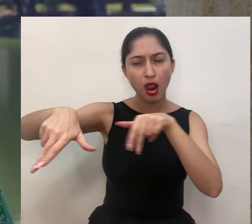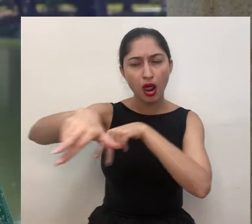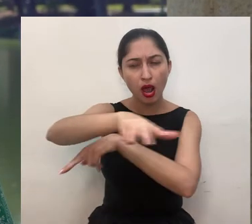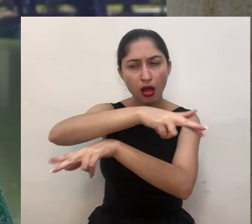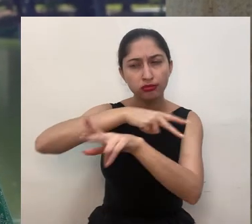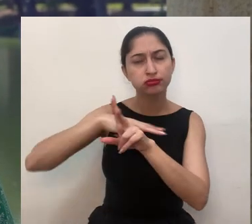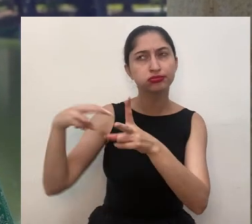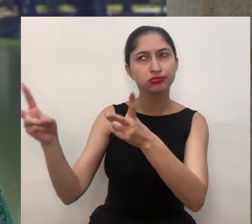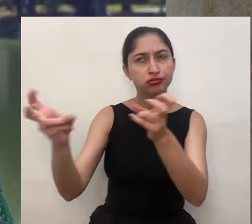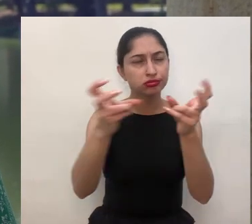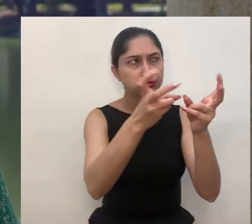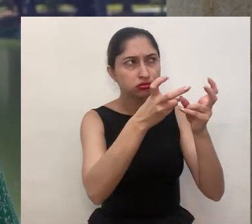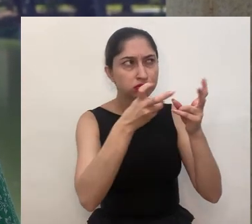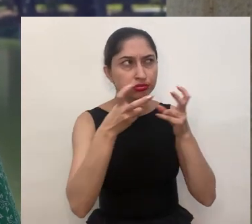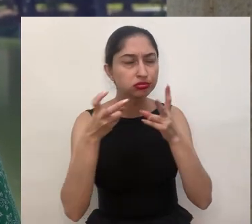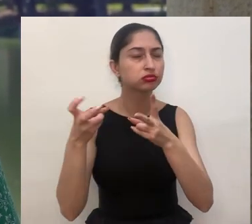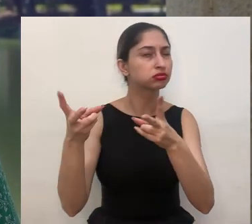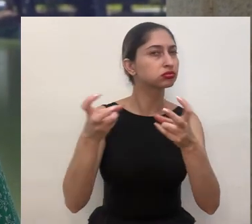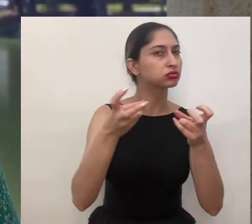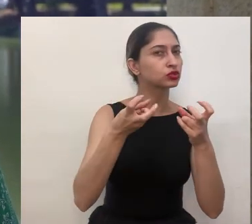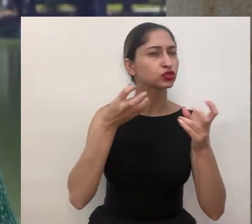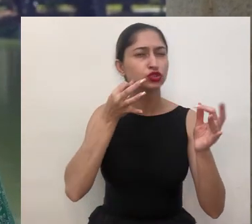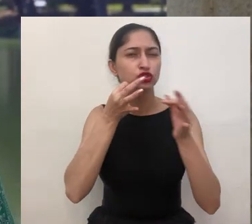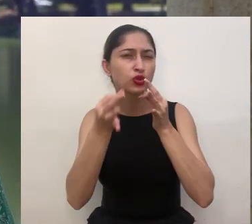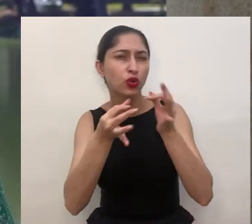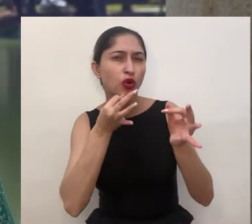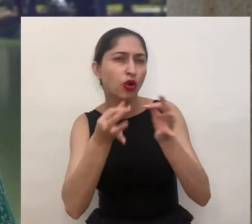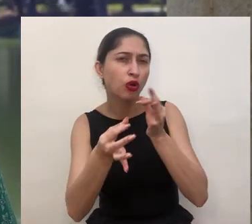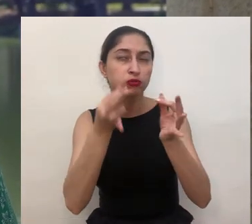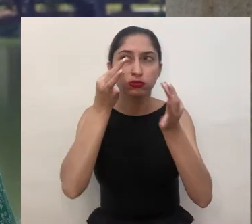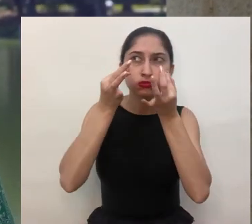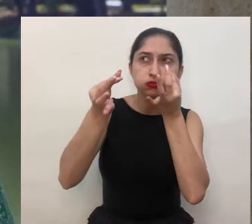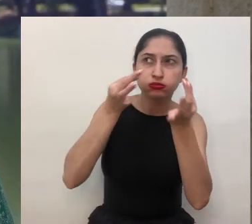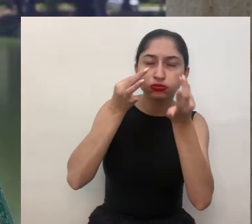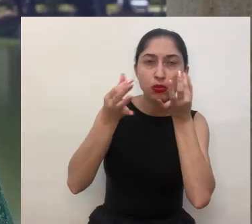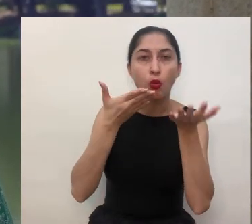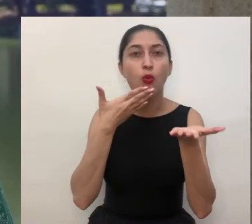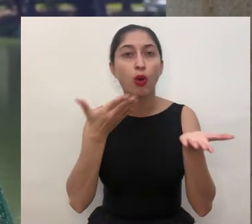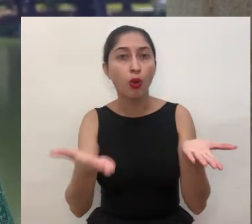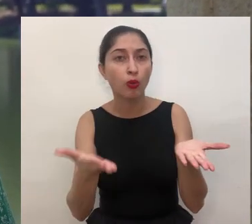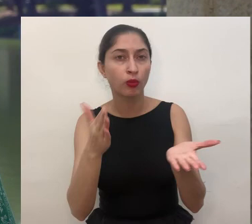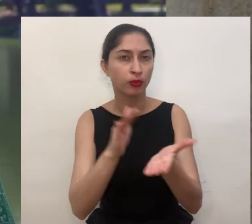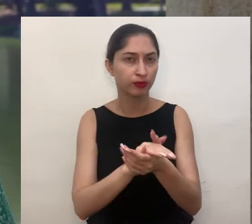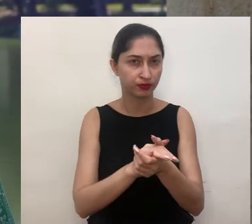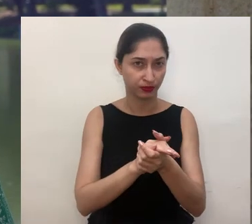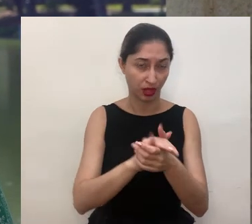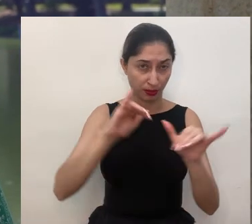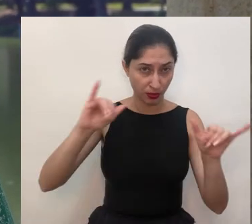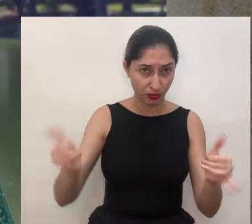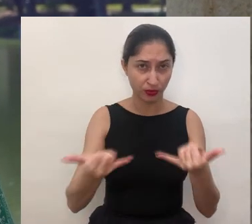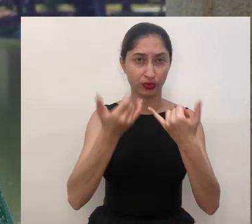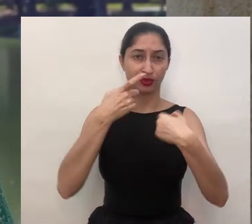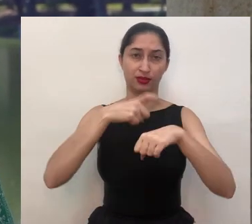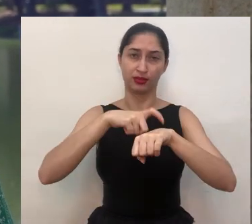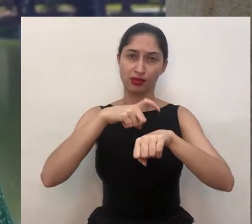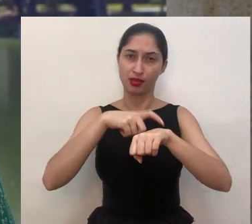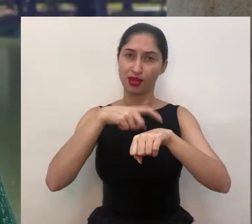os sons, perceba-os. Que sons chamam sua atenção? Dedique alguns minutos para ouvi-los cada